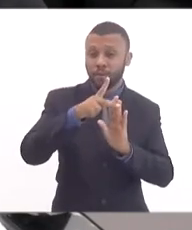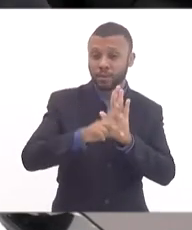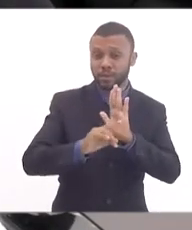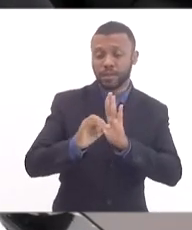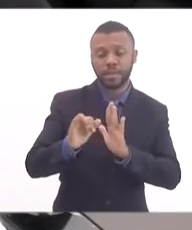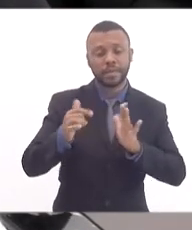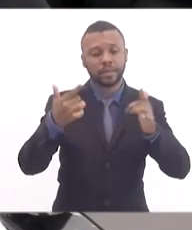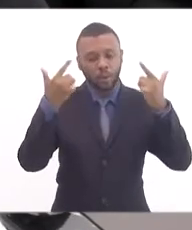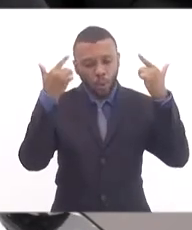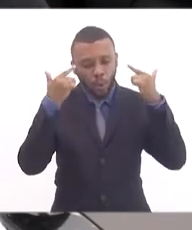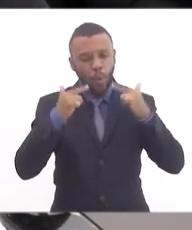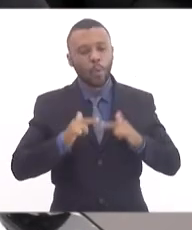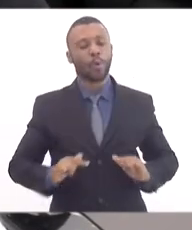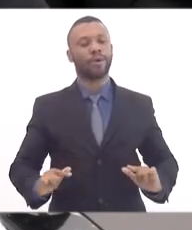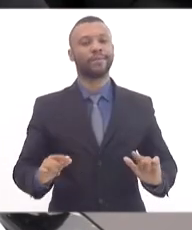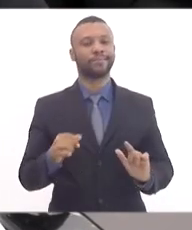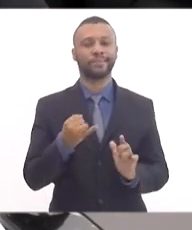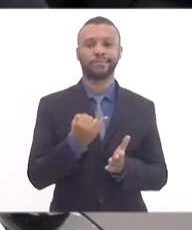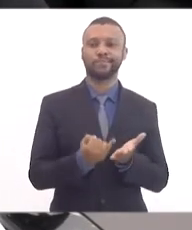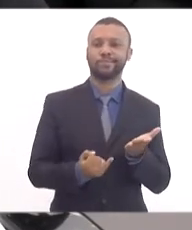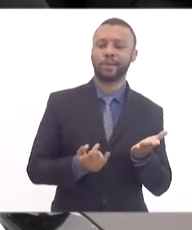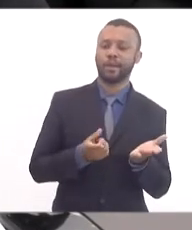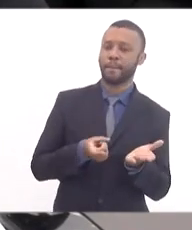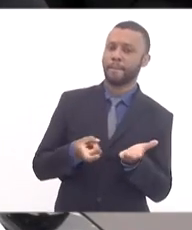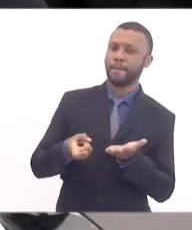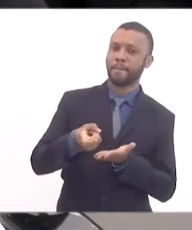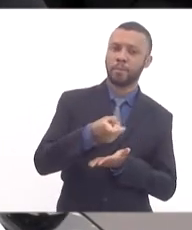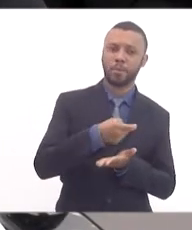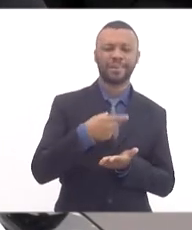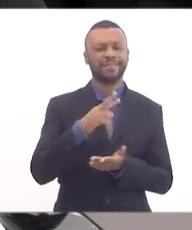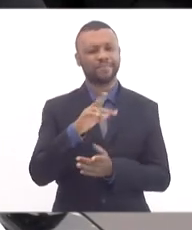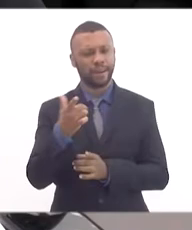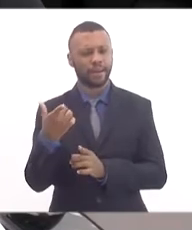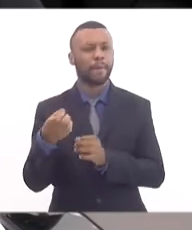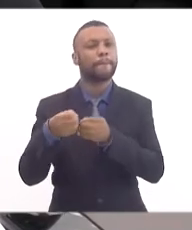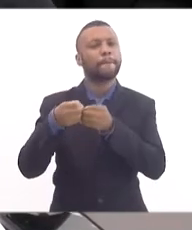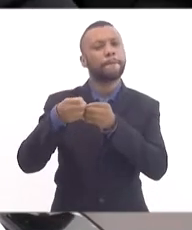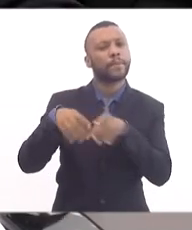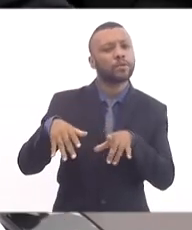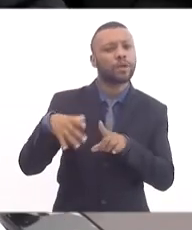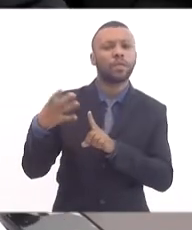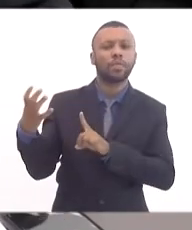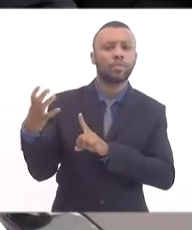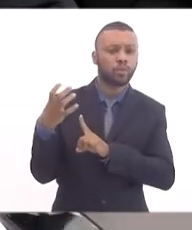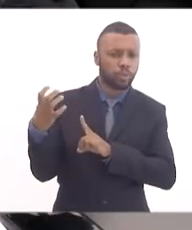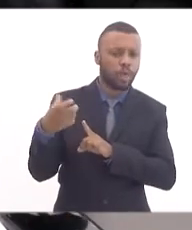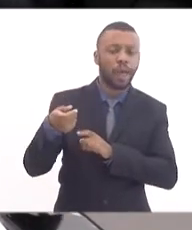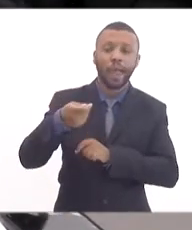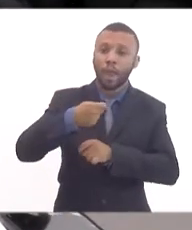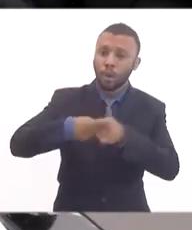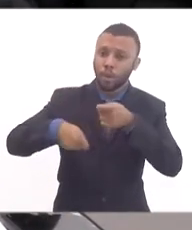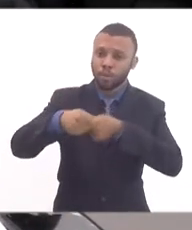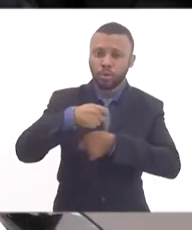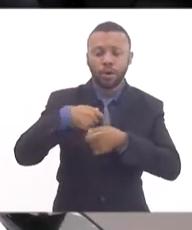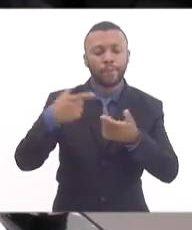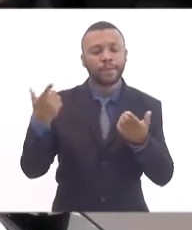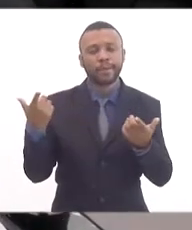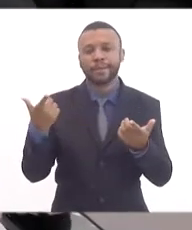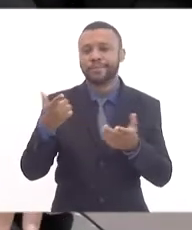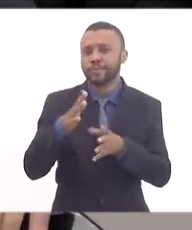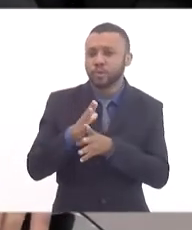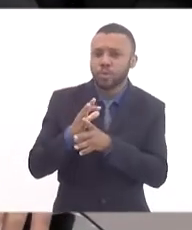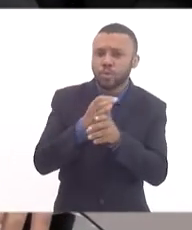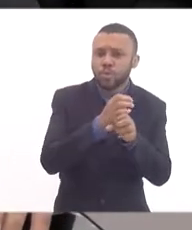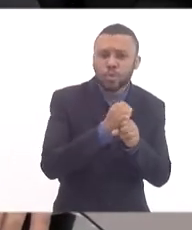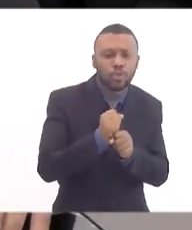Muito ampla o que gerará um impacto econômico relevante nos cofres do